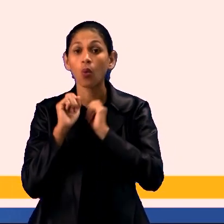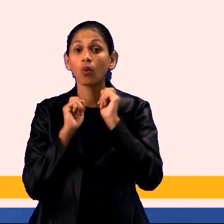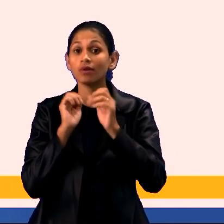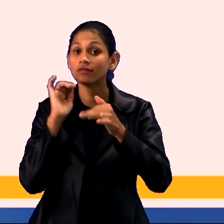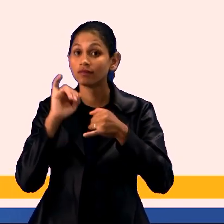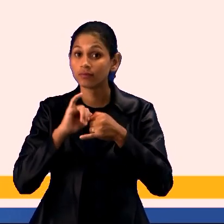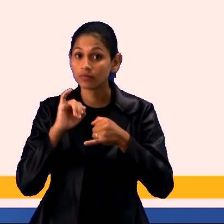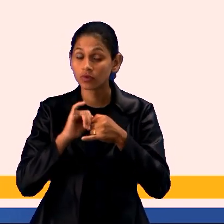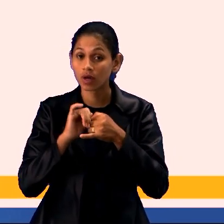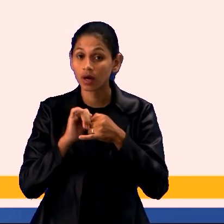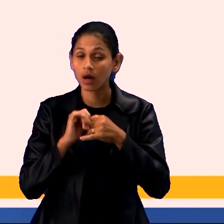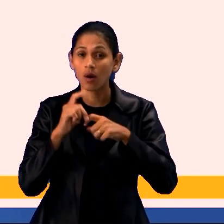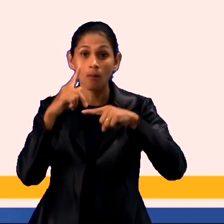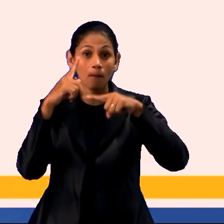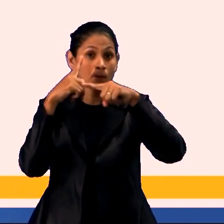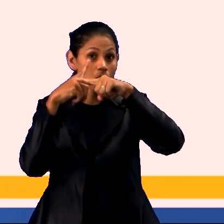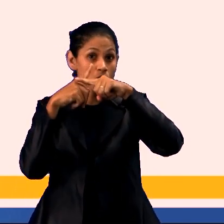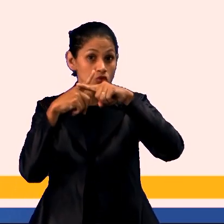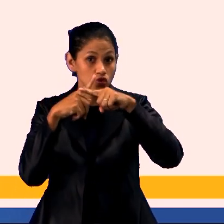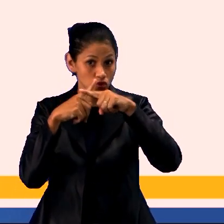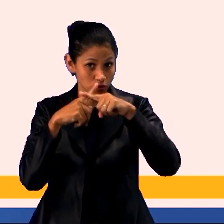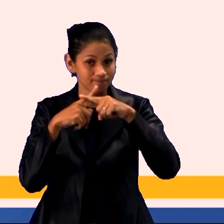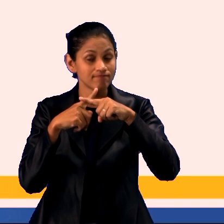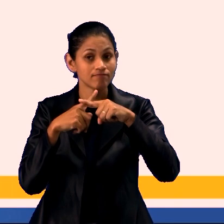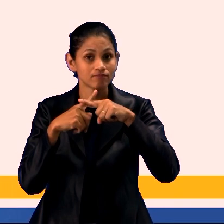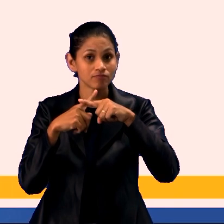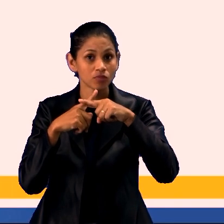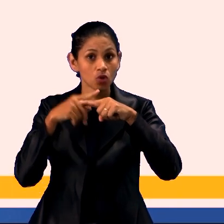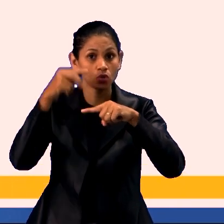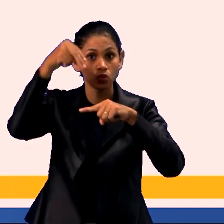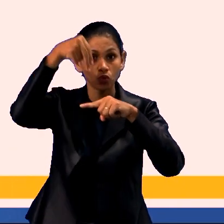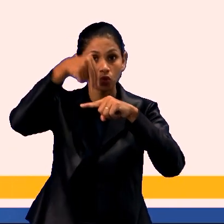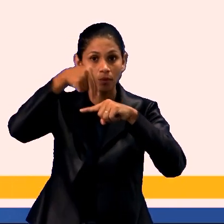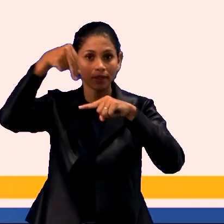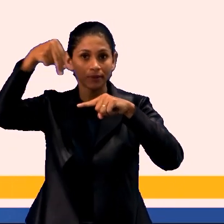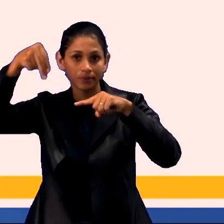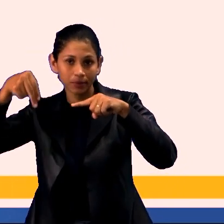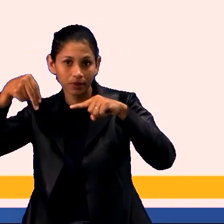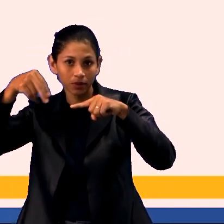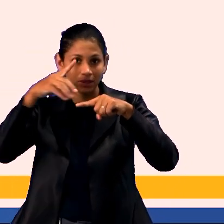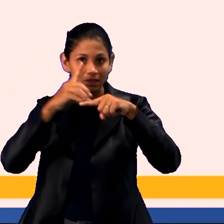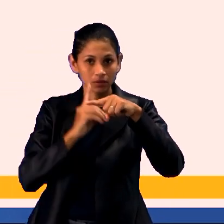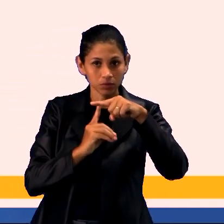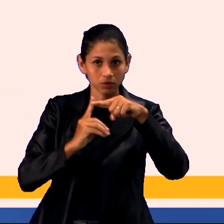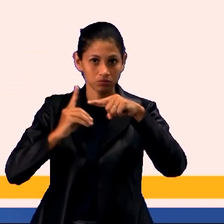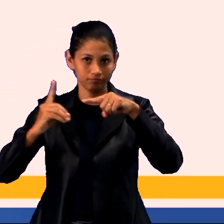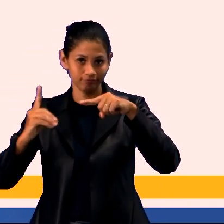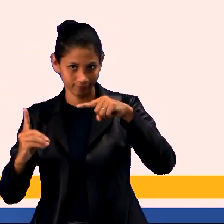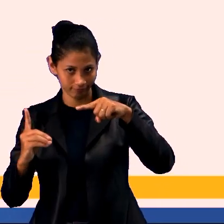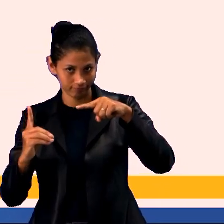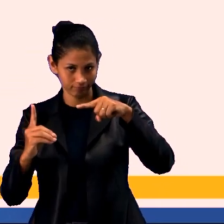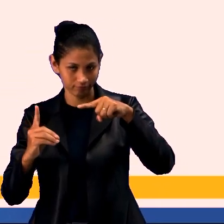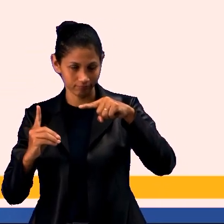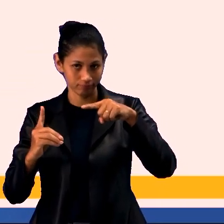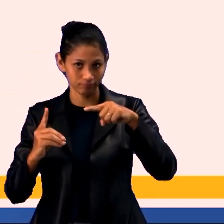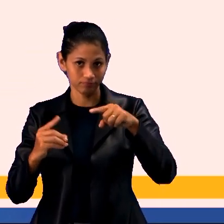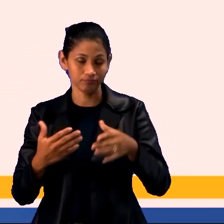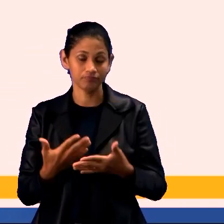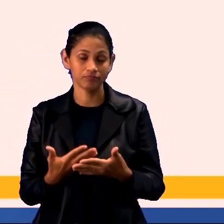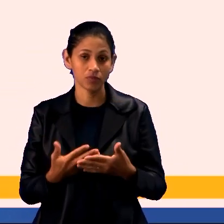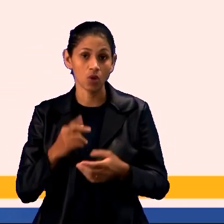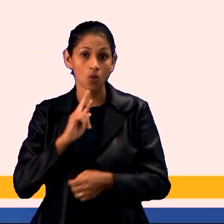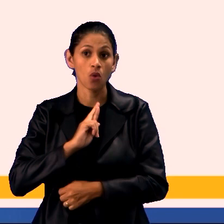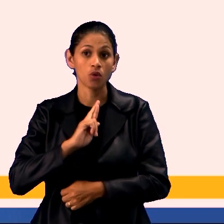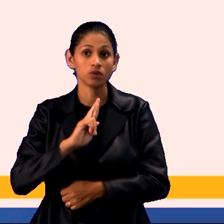fazer? Nós vamos multiplicar numerador por numerador e também denominador por denominador. E